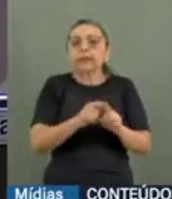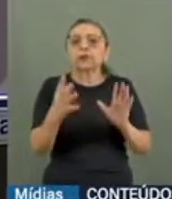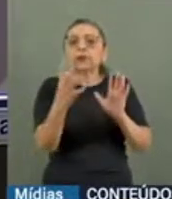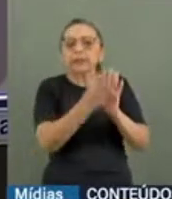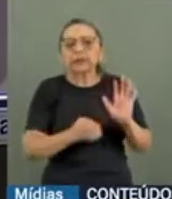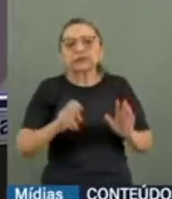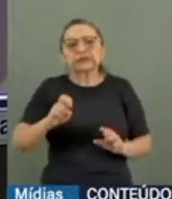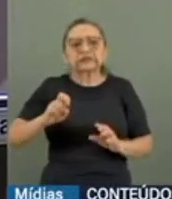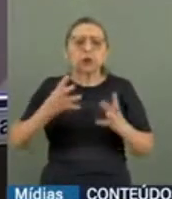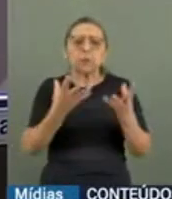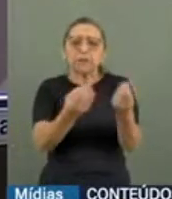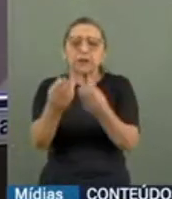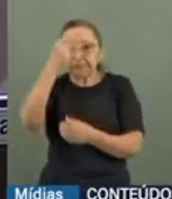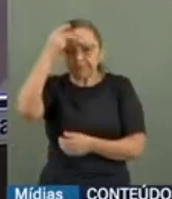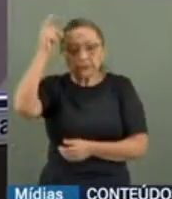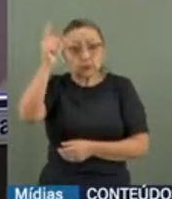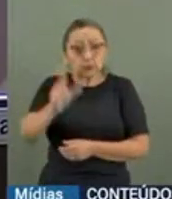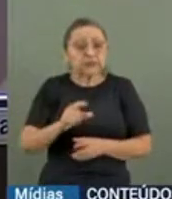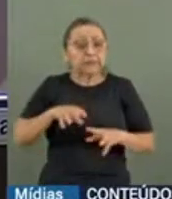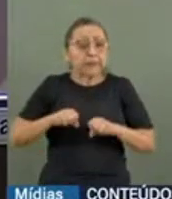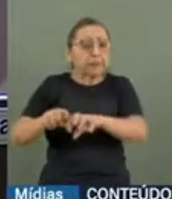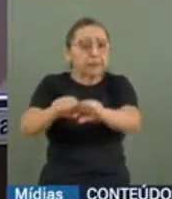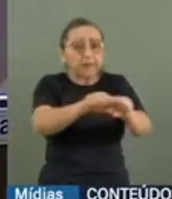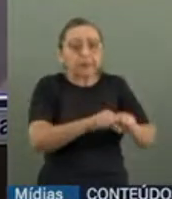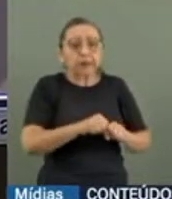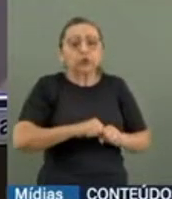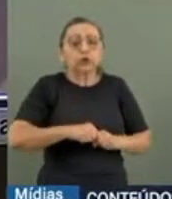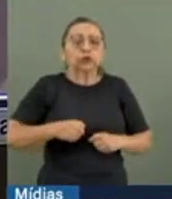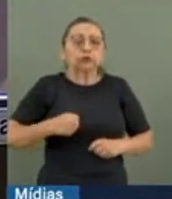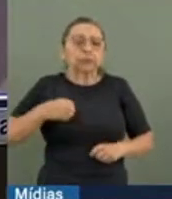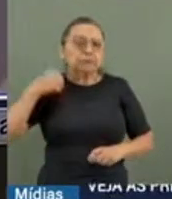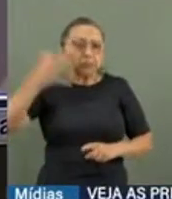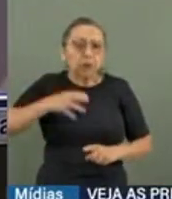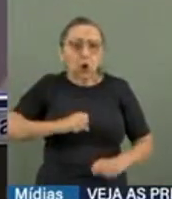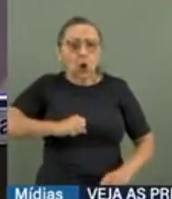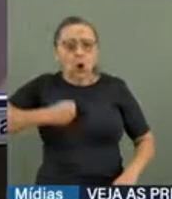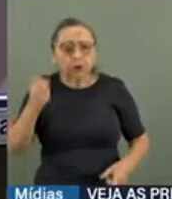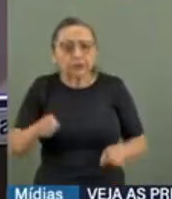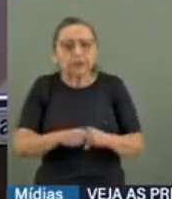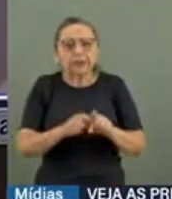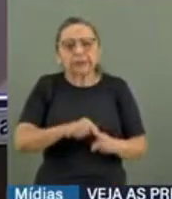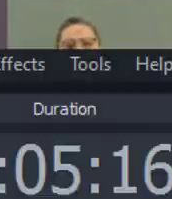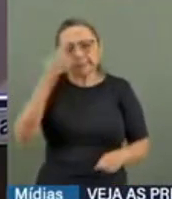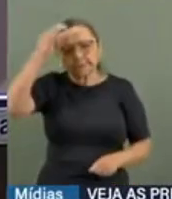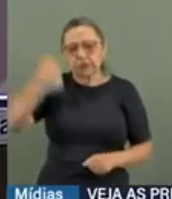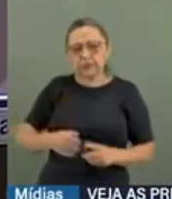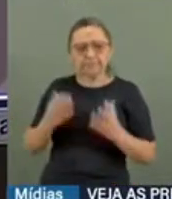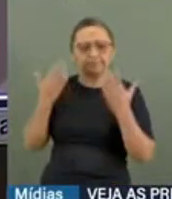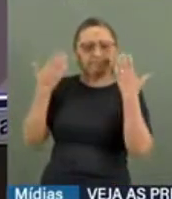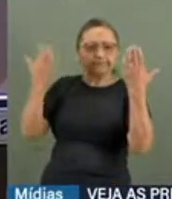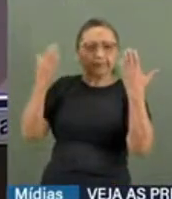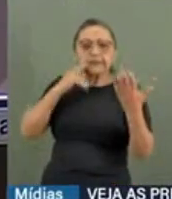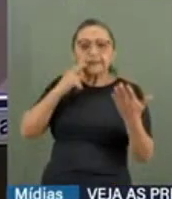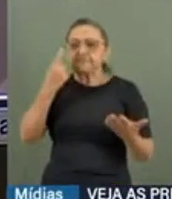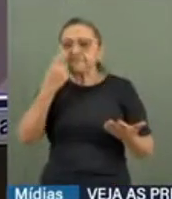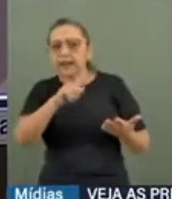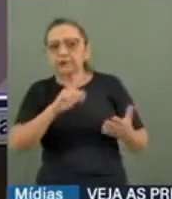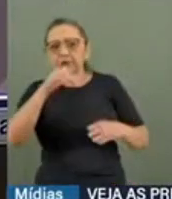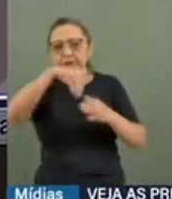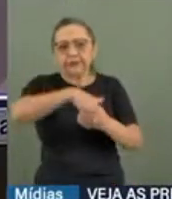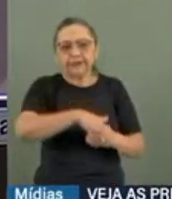5 milhares de pessoas capturadas pelo discurso do ódio e pelas teorias conspiratórias de fraude